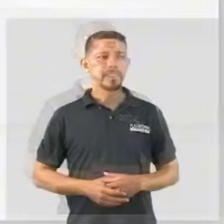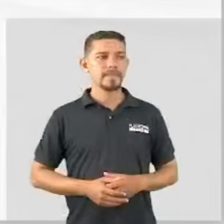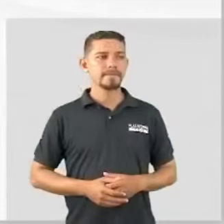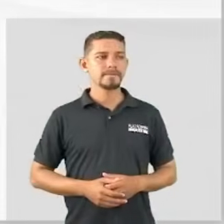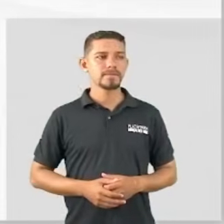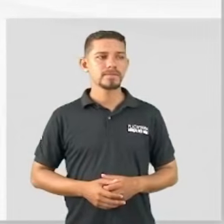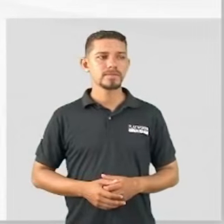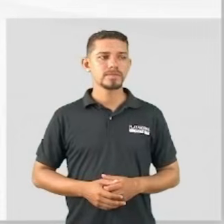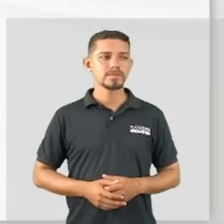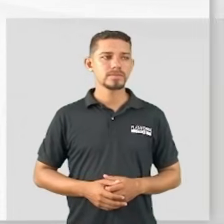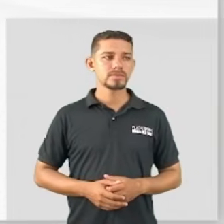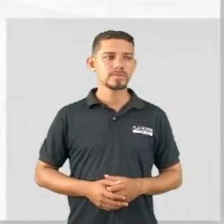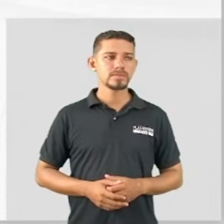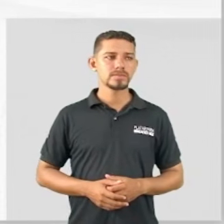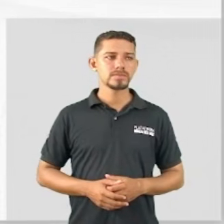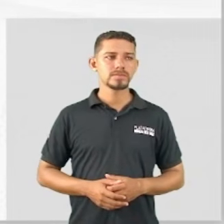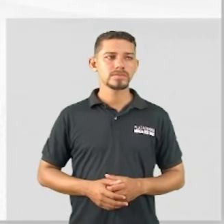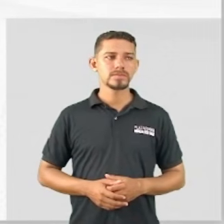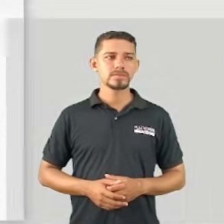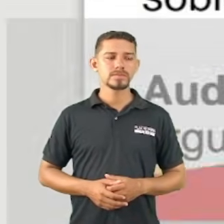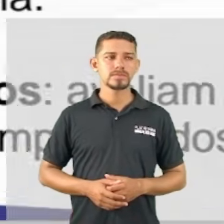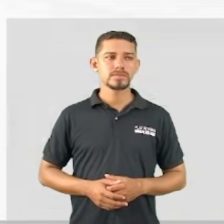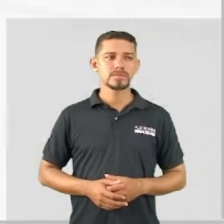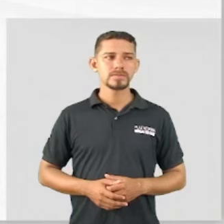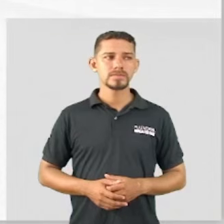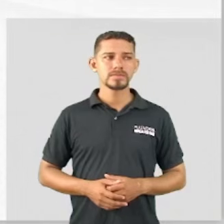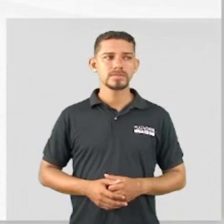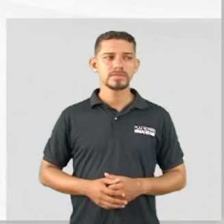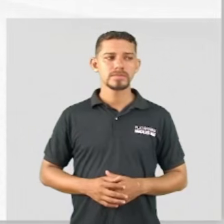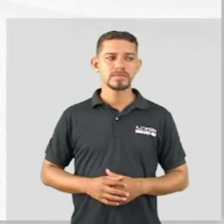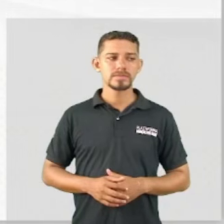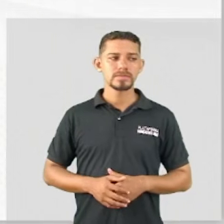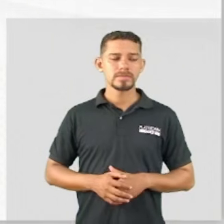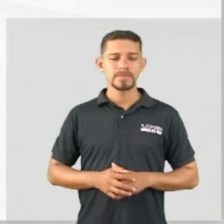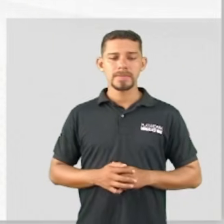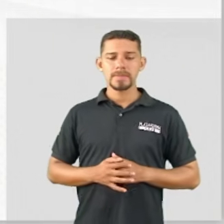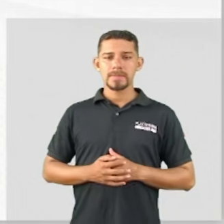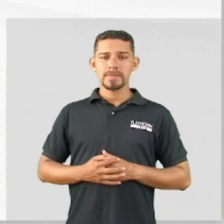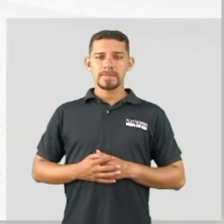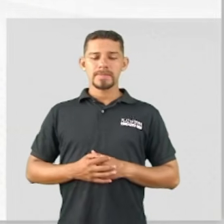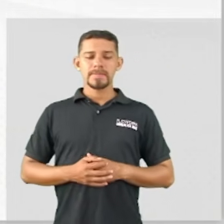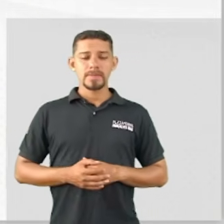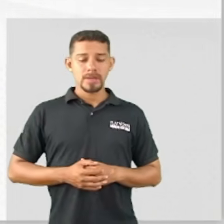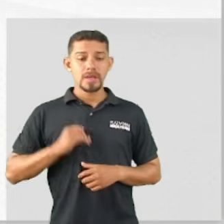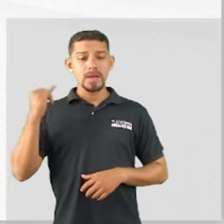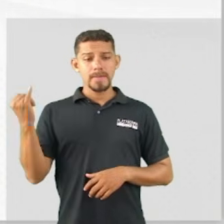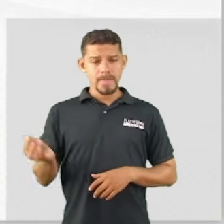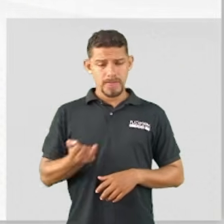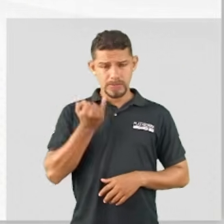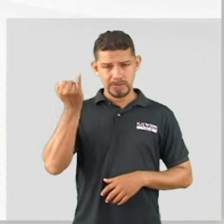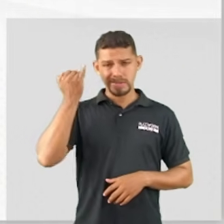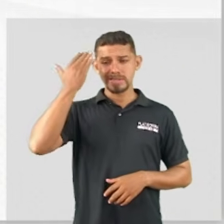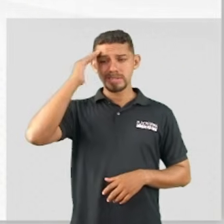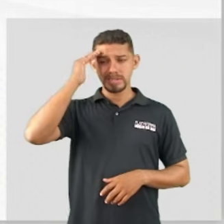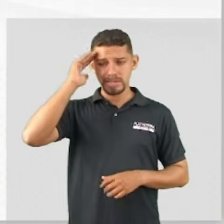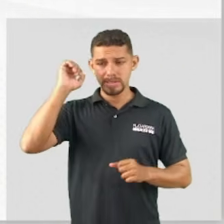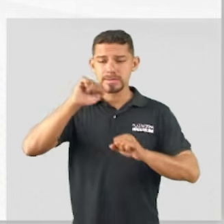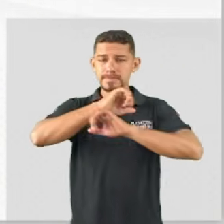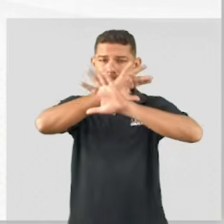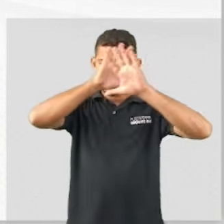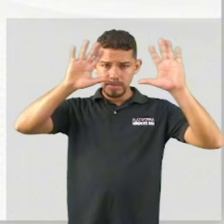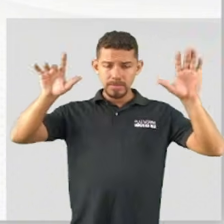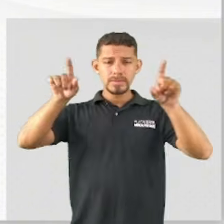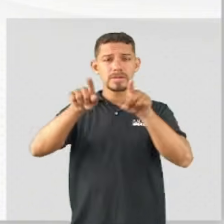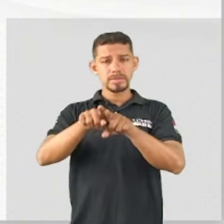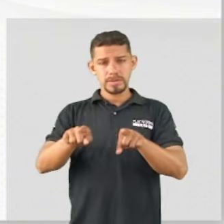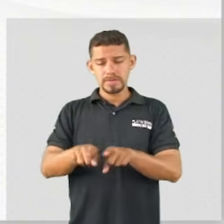gênero debate regrado. Deixa eu só passar aqui o próximo slide. E é importante a gente entender também, nesse tipo de texto,